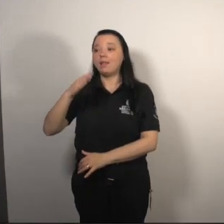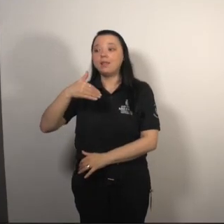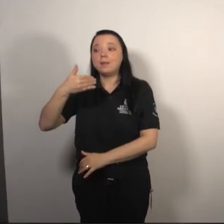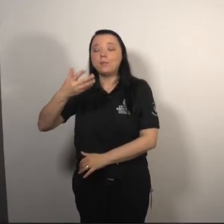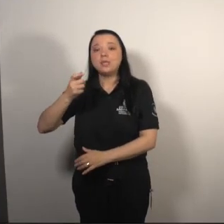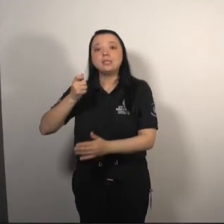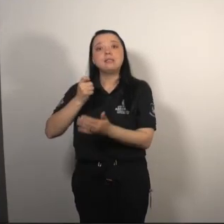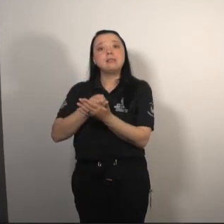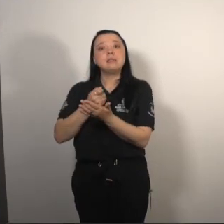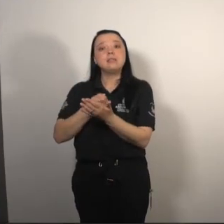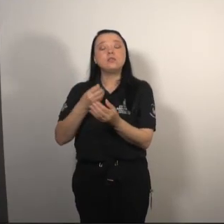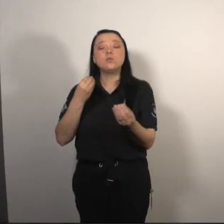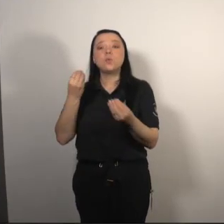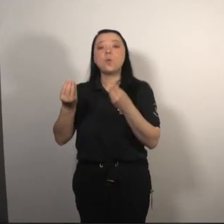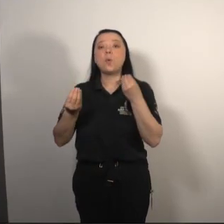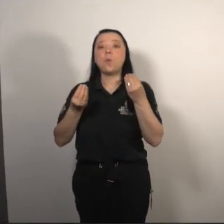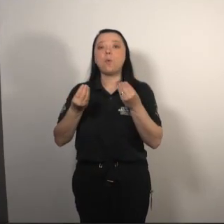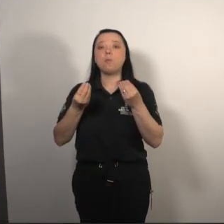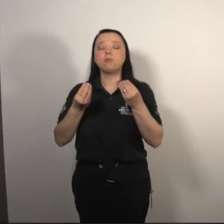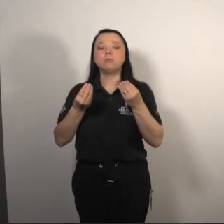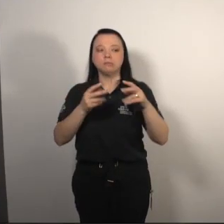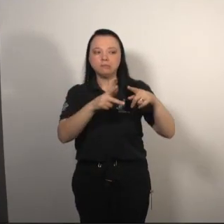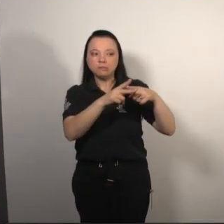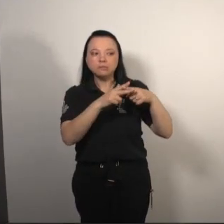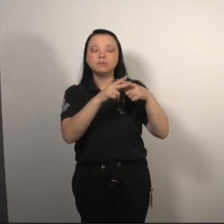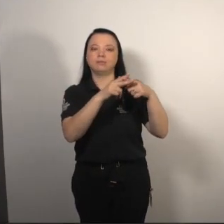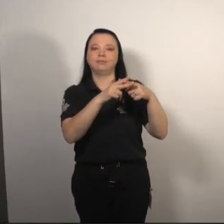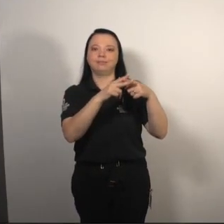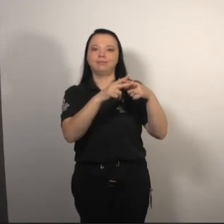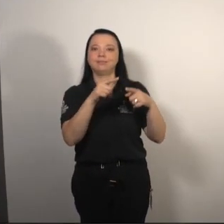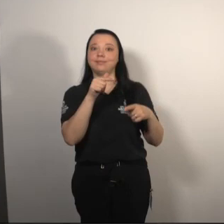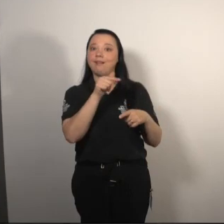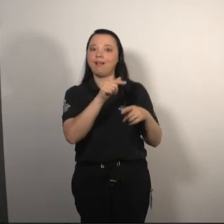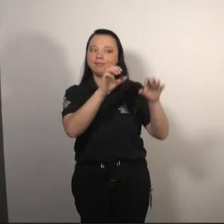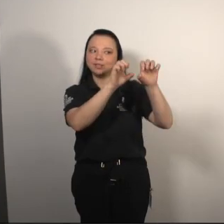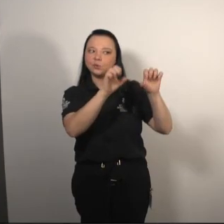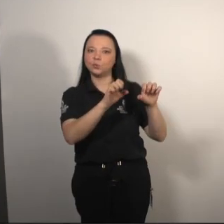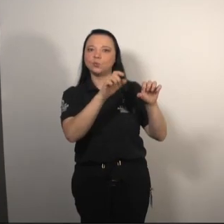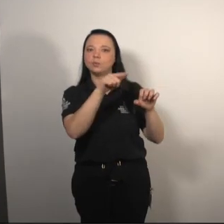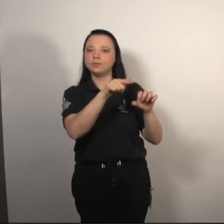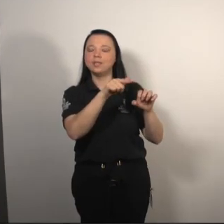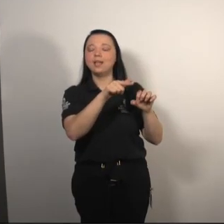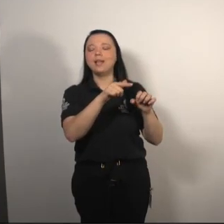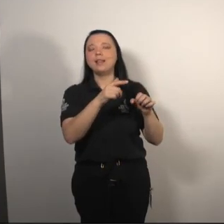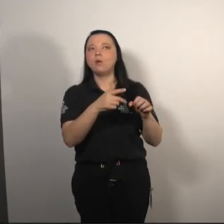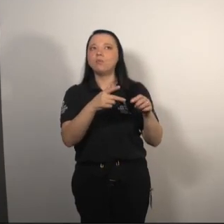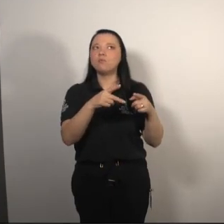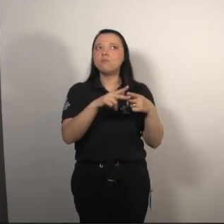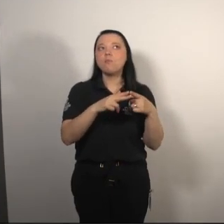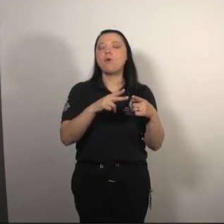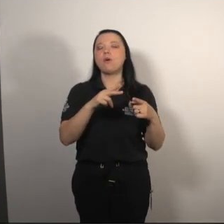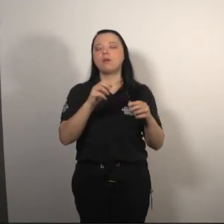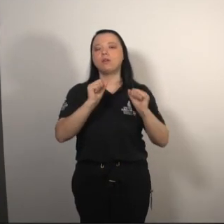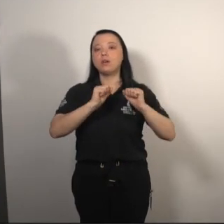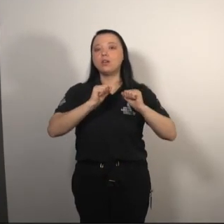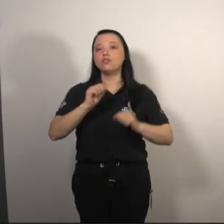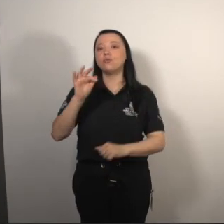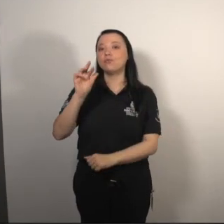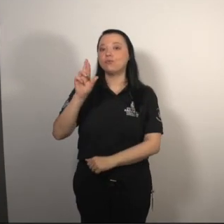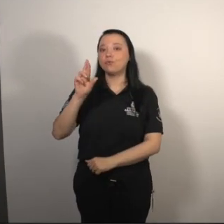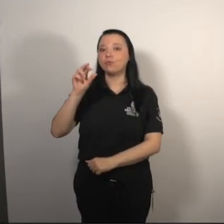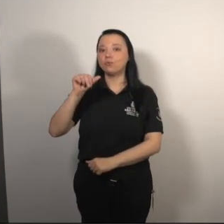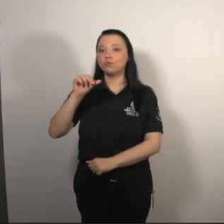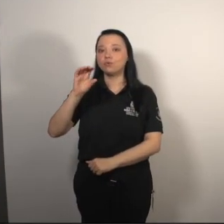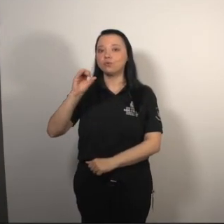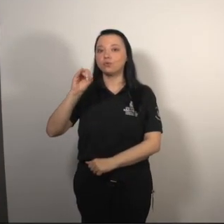fazer como intervenção de obra naquela estrutura. Então, essas intervenções podem ser funcionais, que são